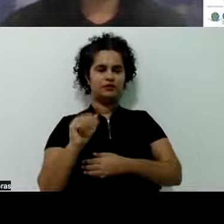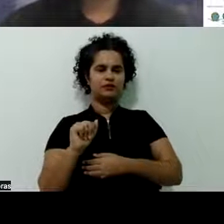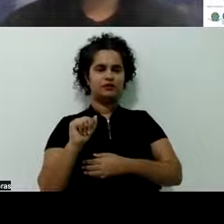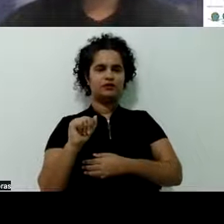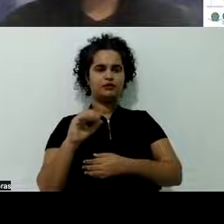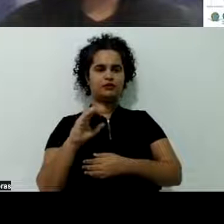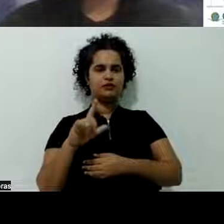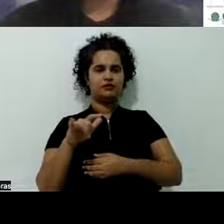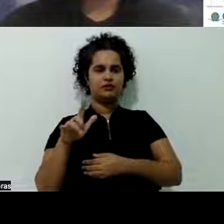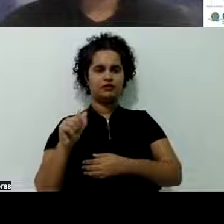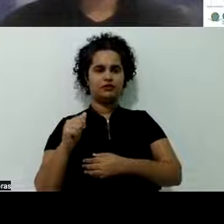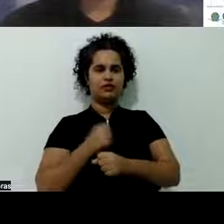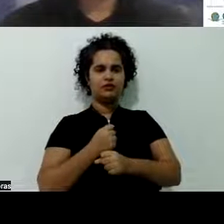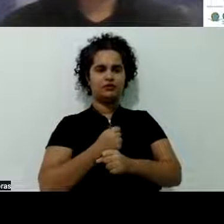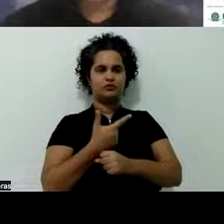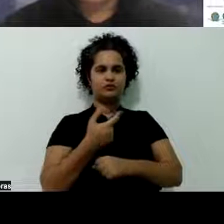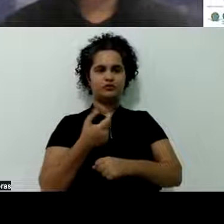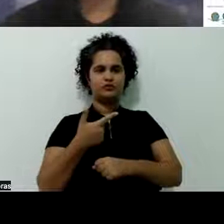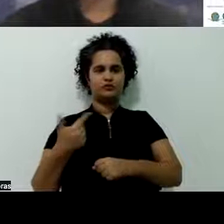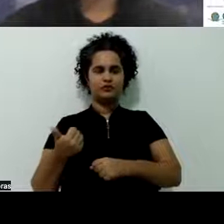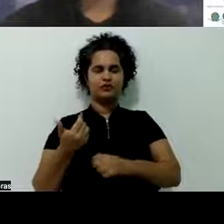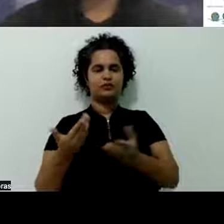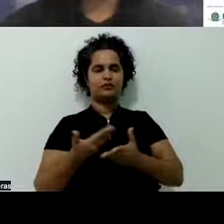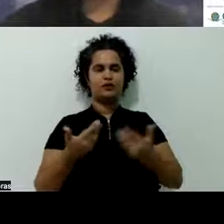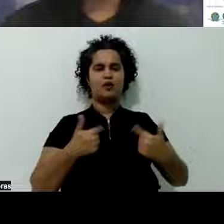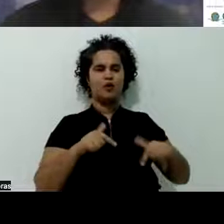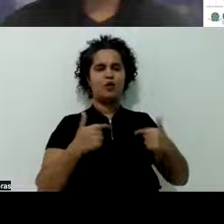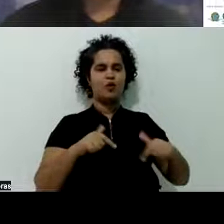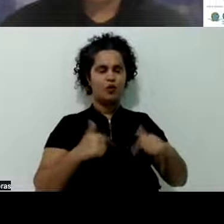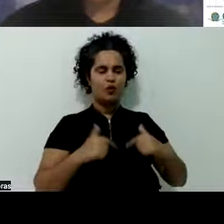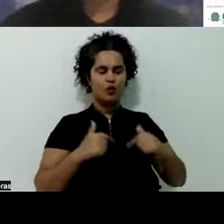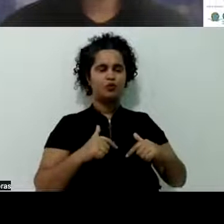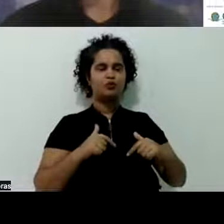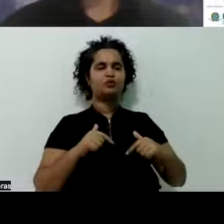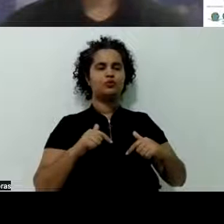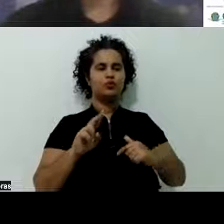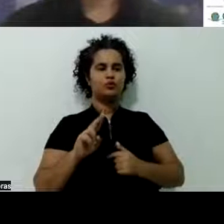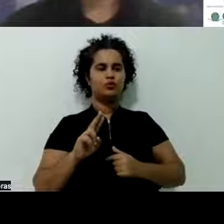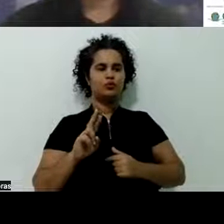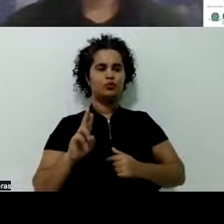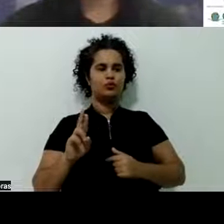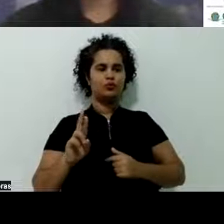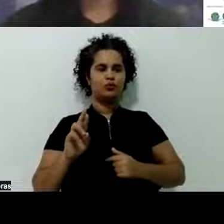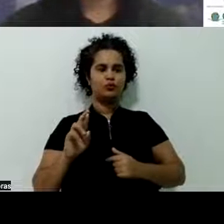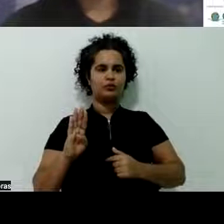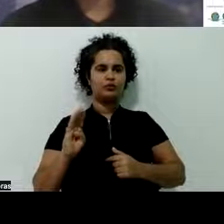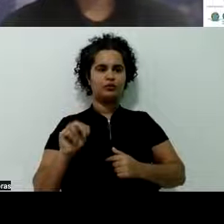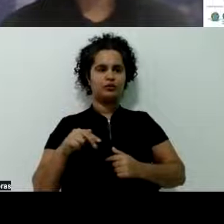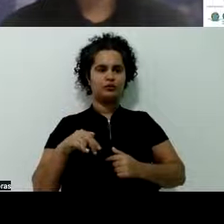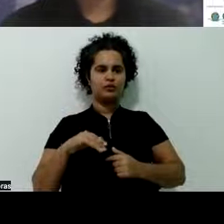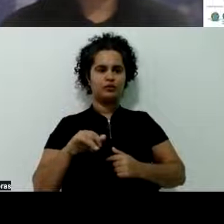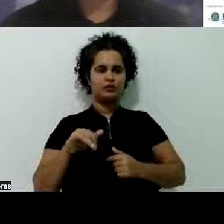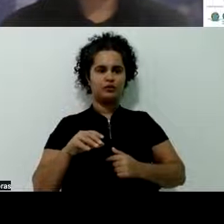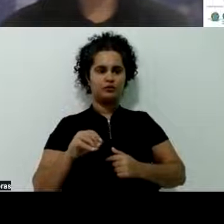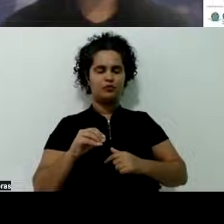2021. Hoje eu trabalho também com urbanismo, com assessoria de planejamento urbano, e